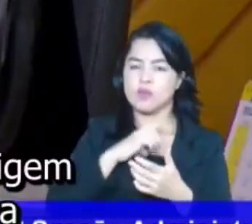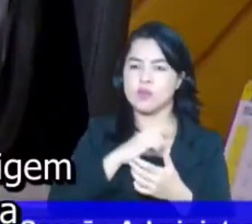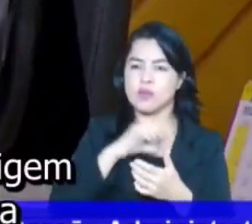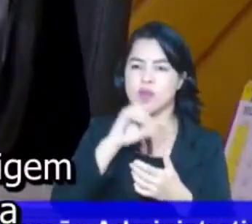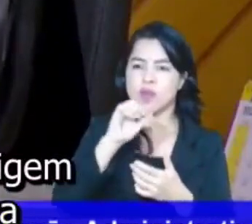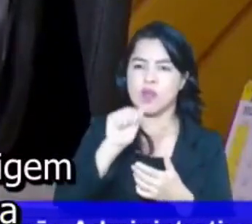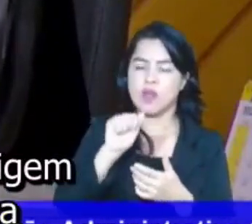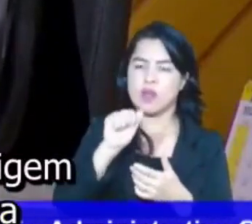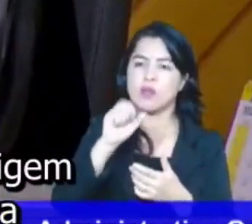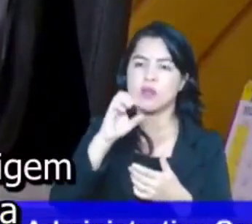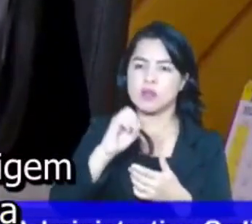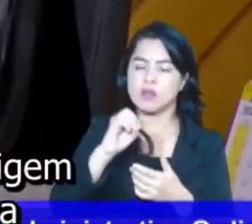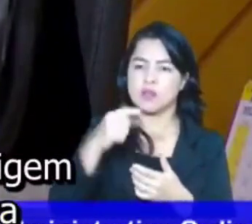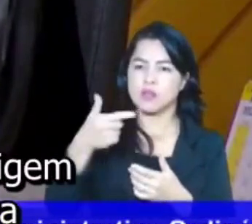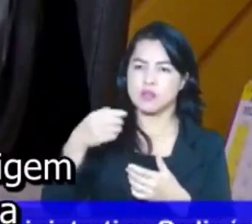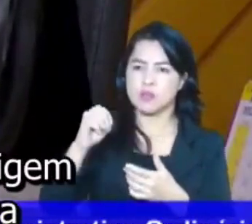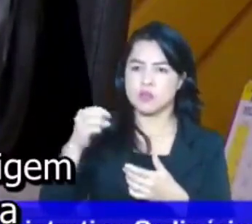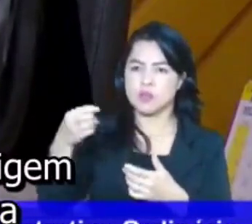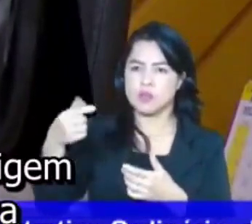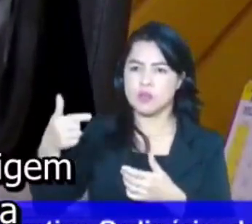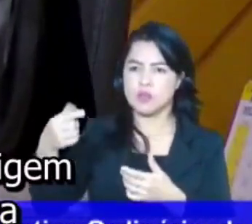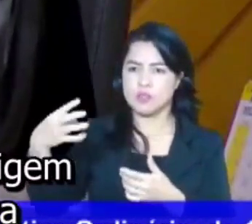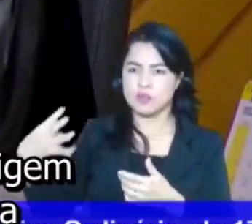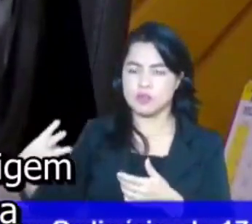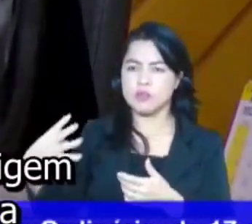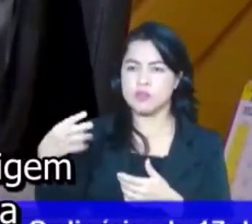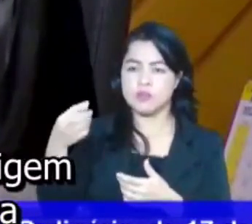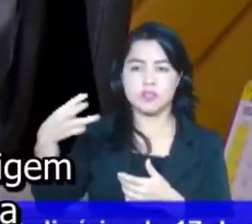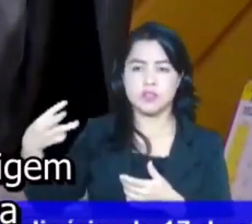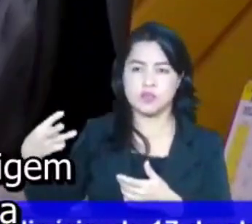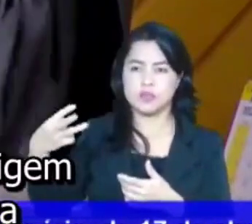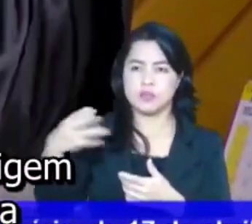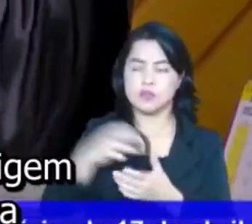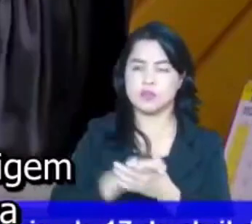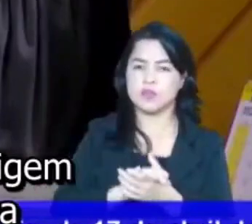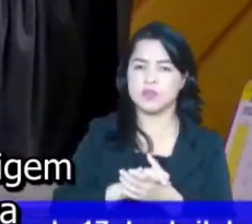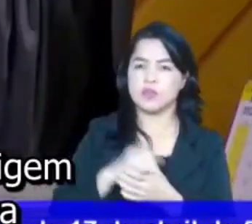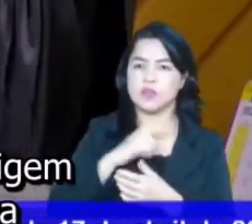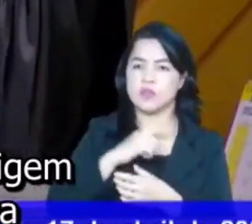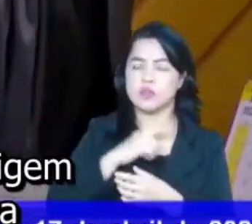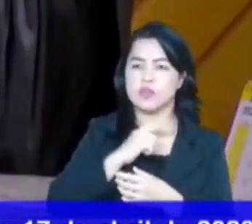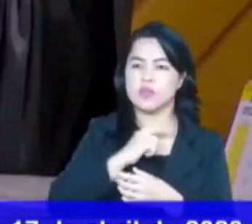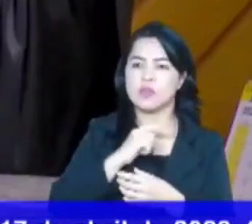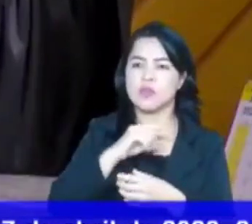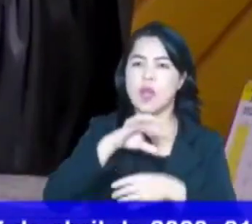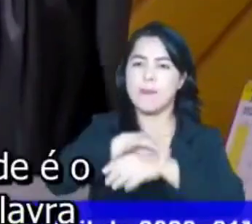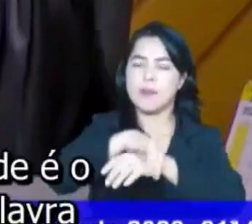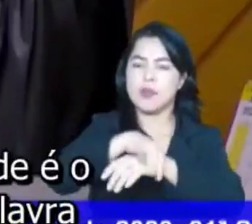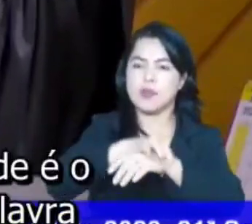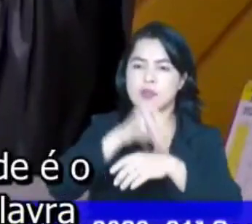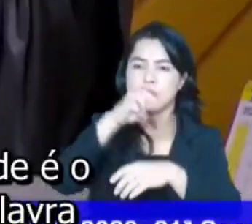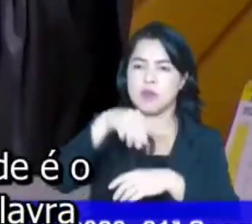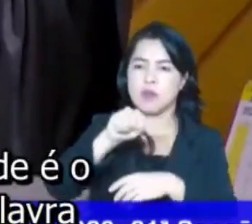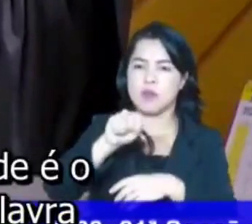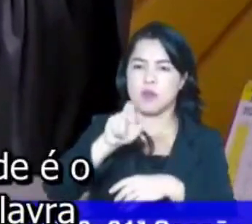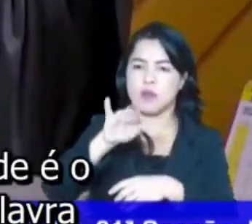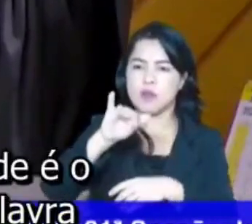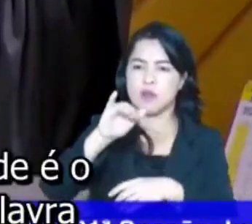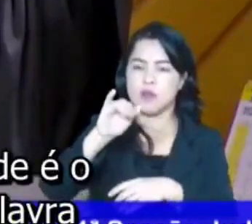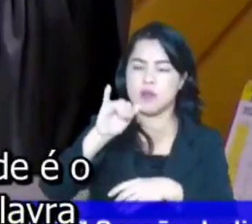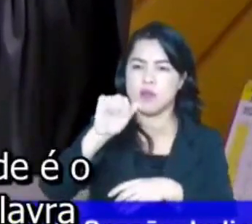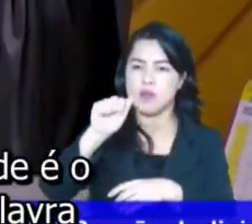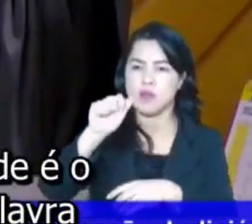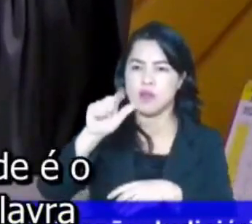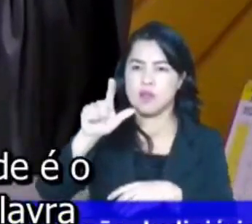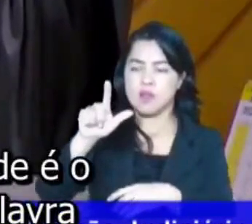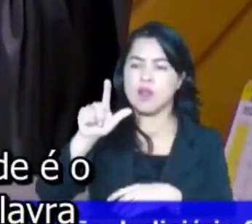06026, de 2023, origem Macapá, relator Carmo Antônio, paciente é Marialva do Socorro Ramalho de Oliveira